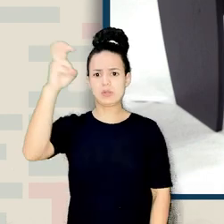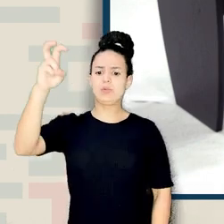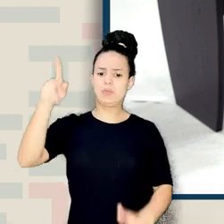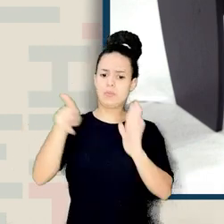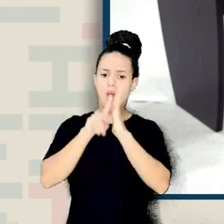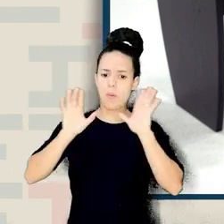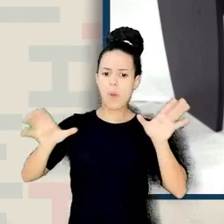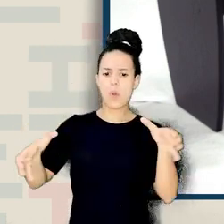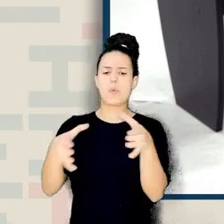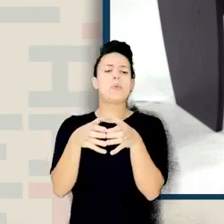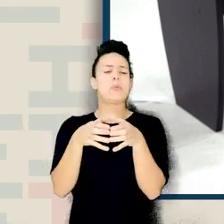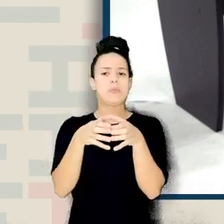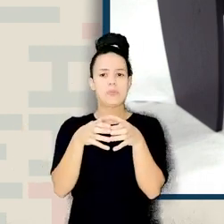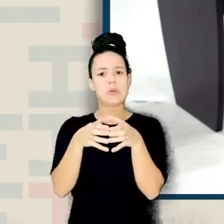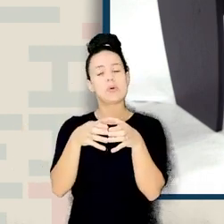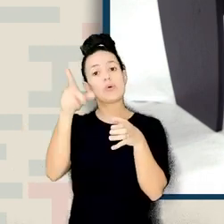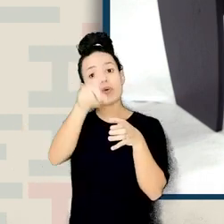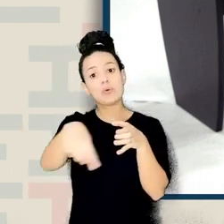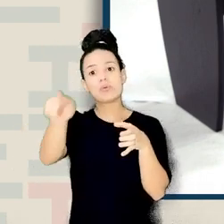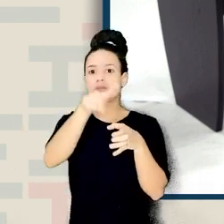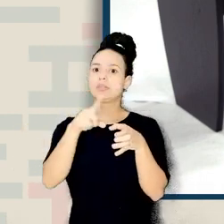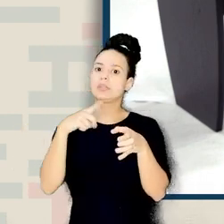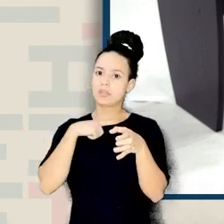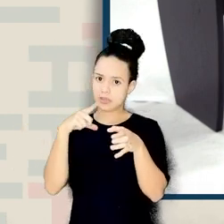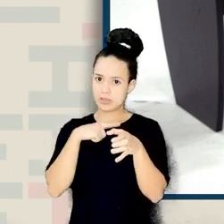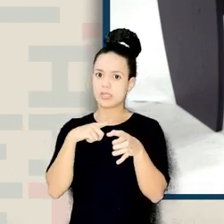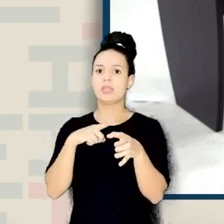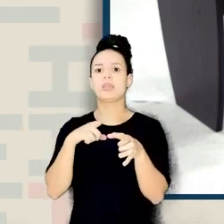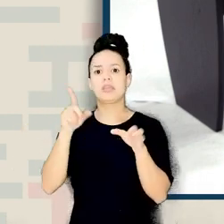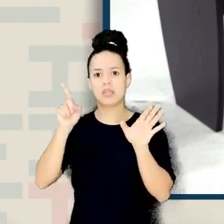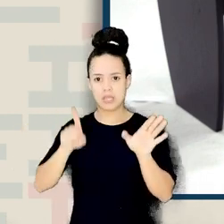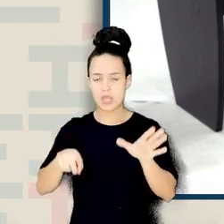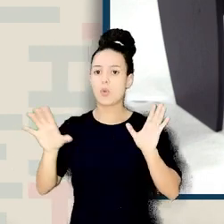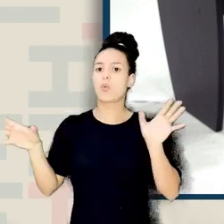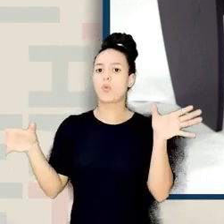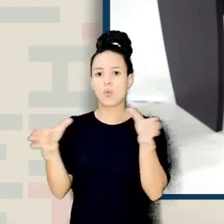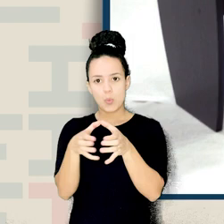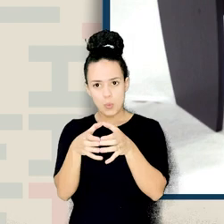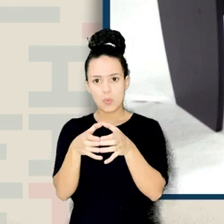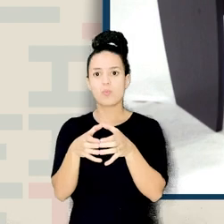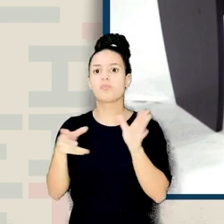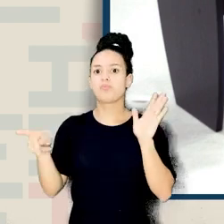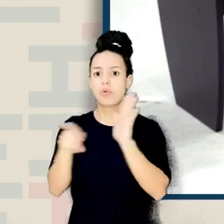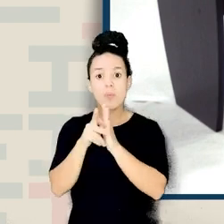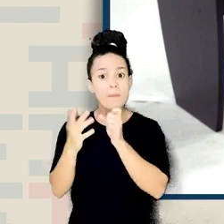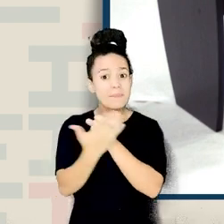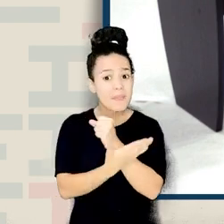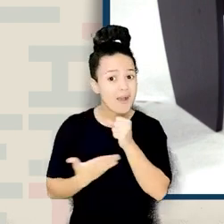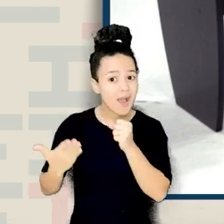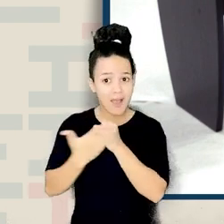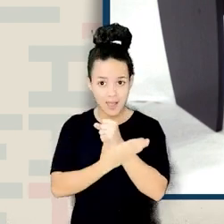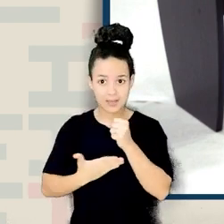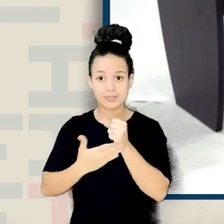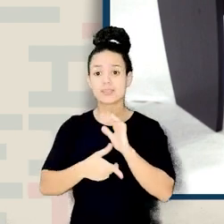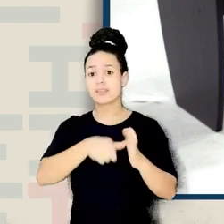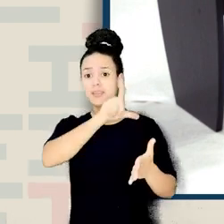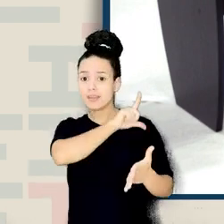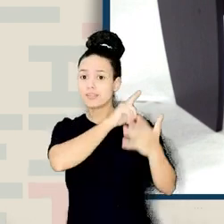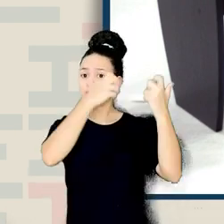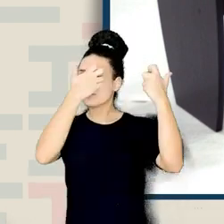coletivo. Você tem um formato de matriz, uma célula geradora, como a que eu expliquei no